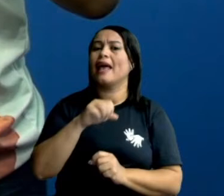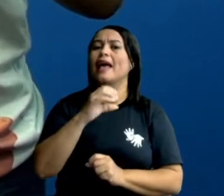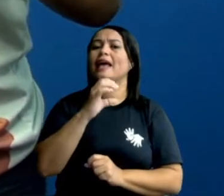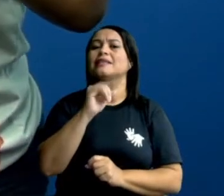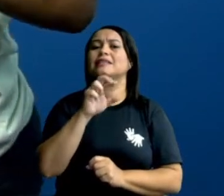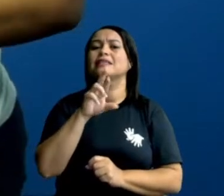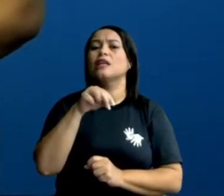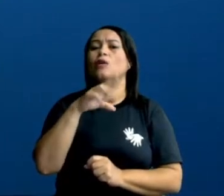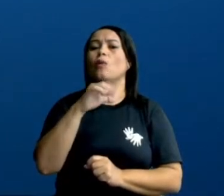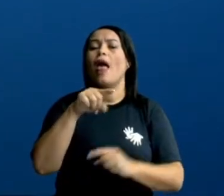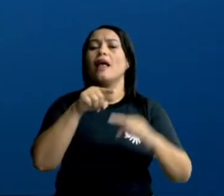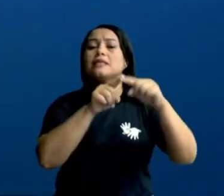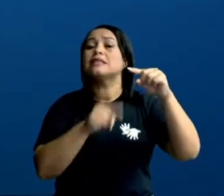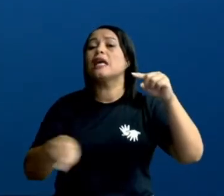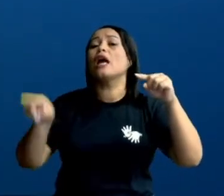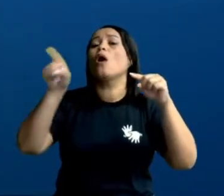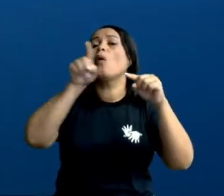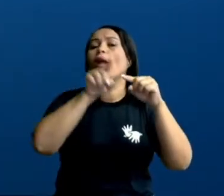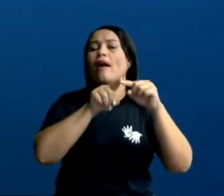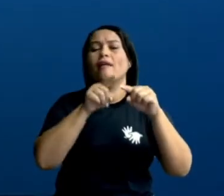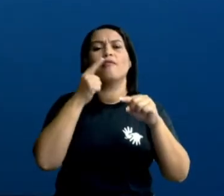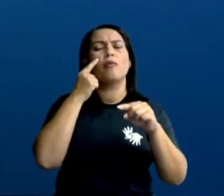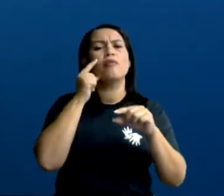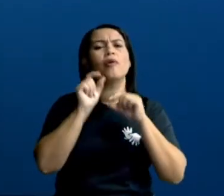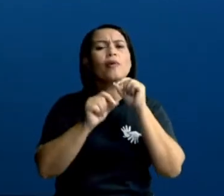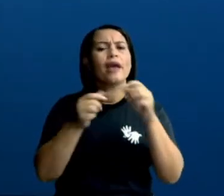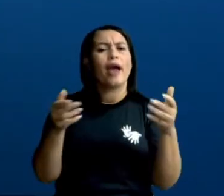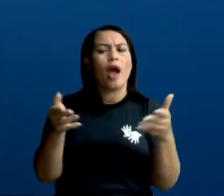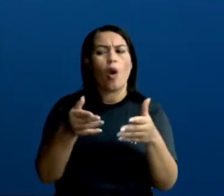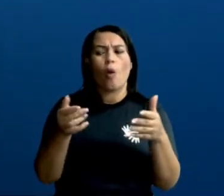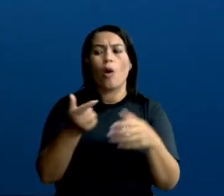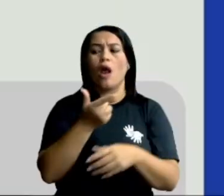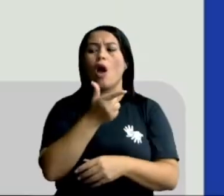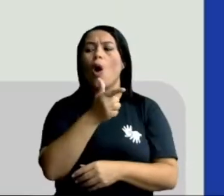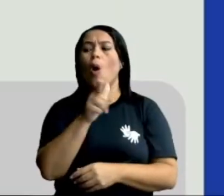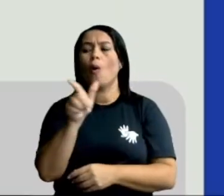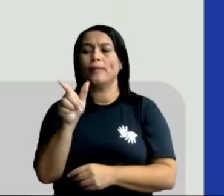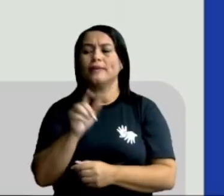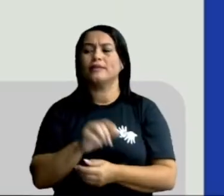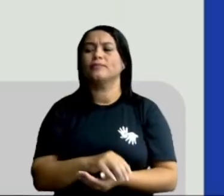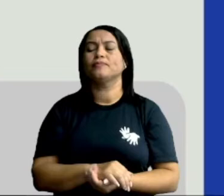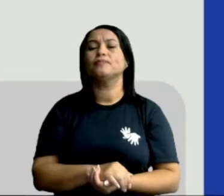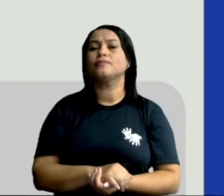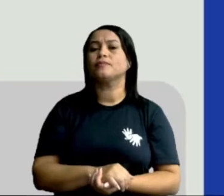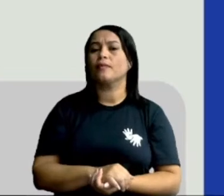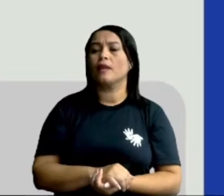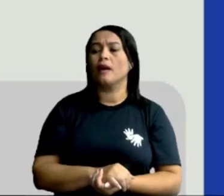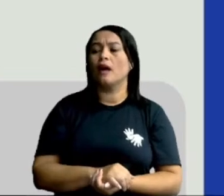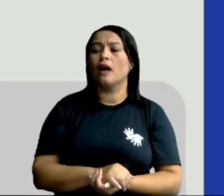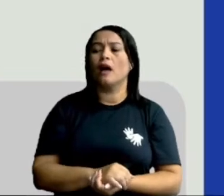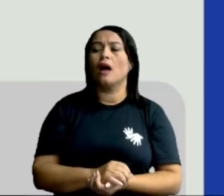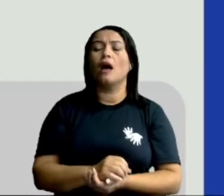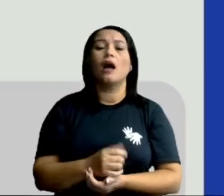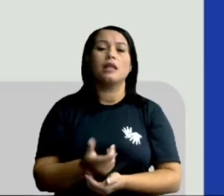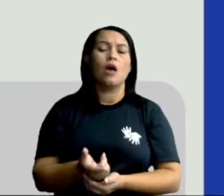circular, tá certo? E agora vamos para outra possibilidade: